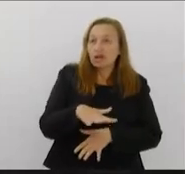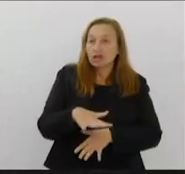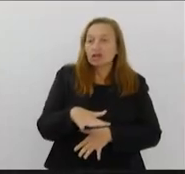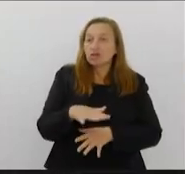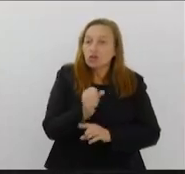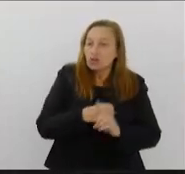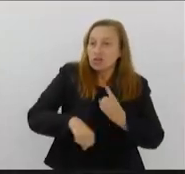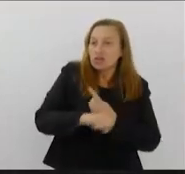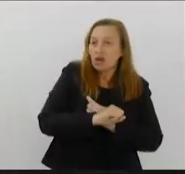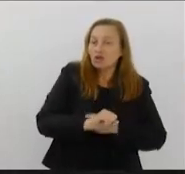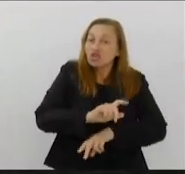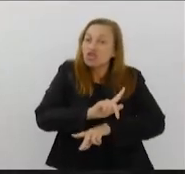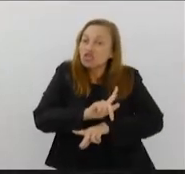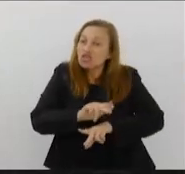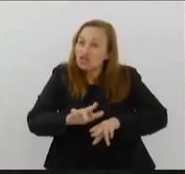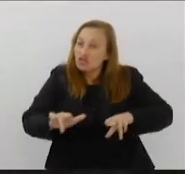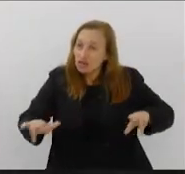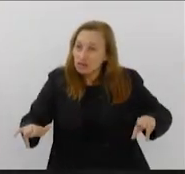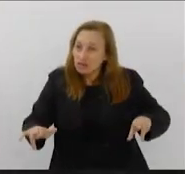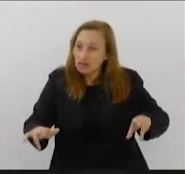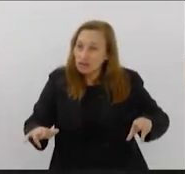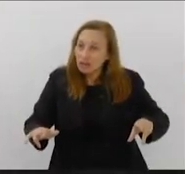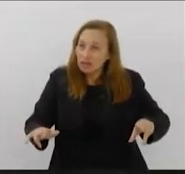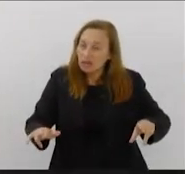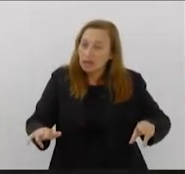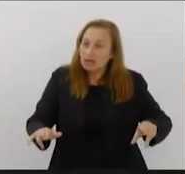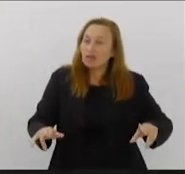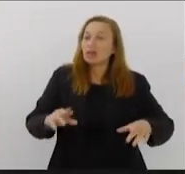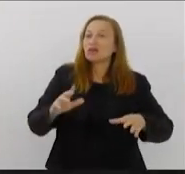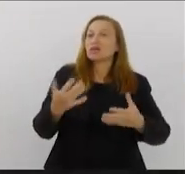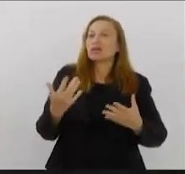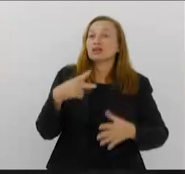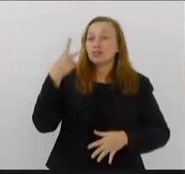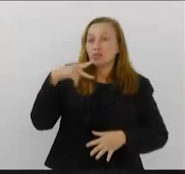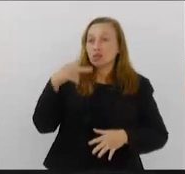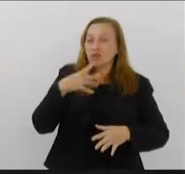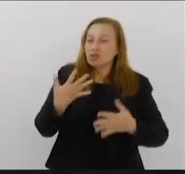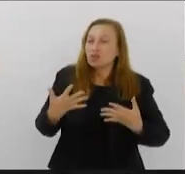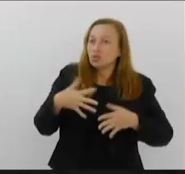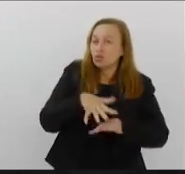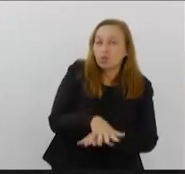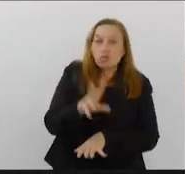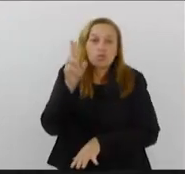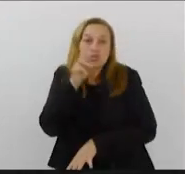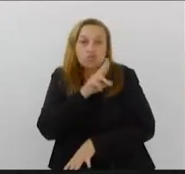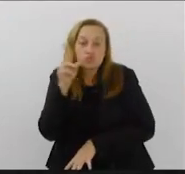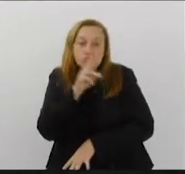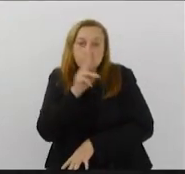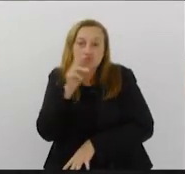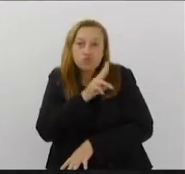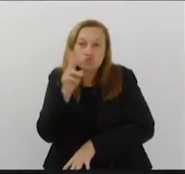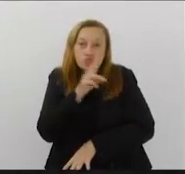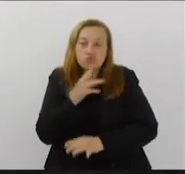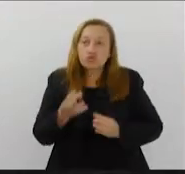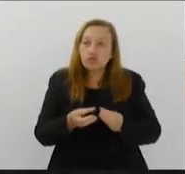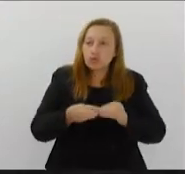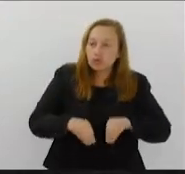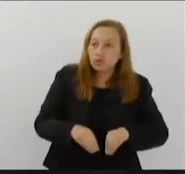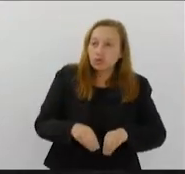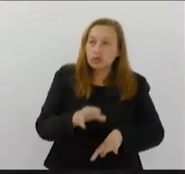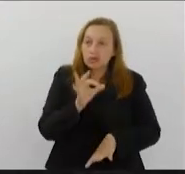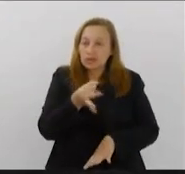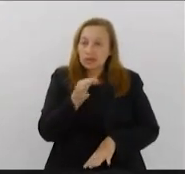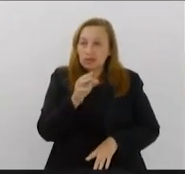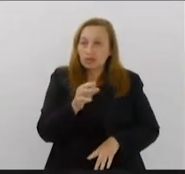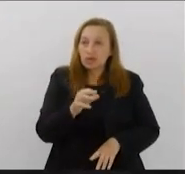diverso, plural, e das políticas de inclusão urgentes que afetam especialmente a